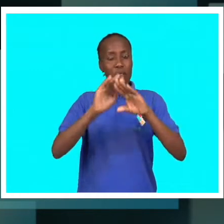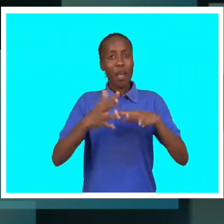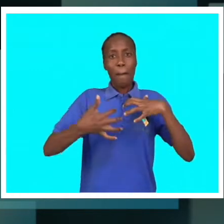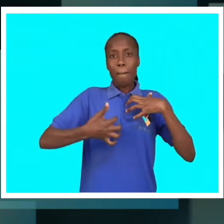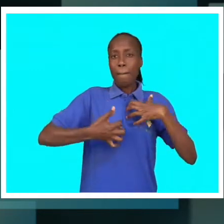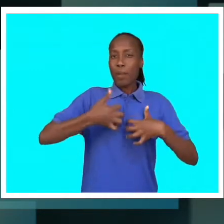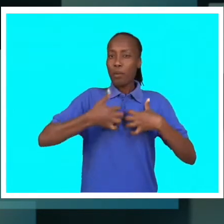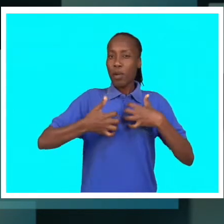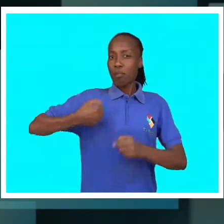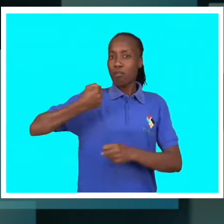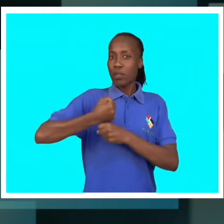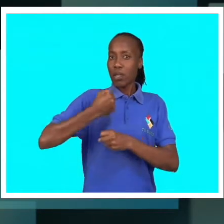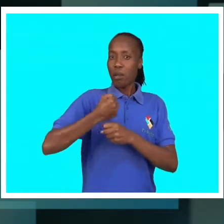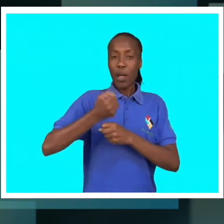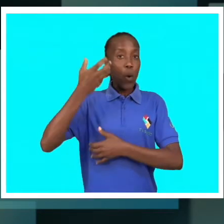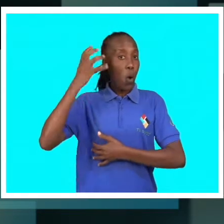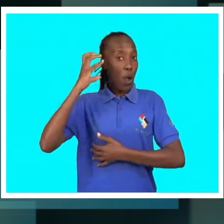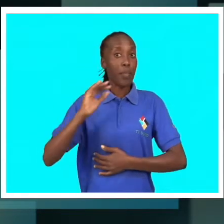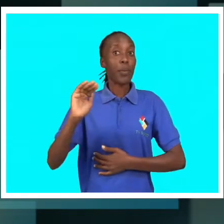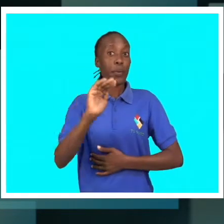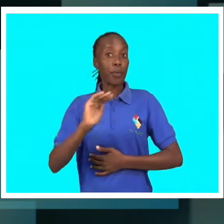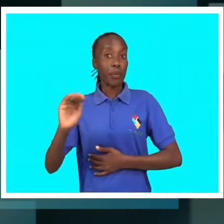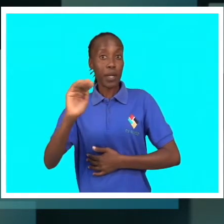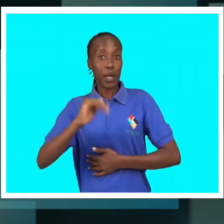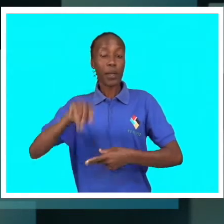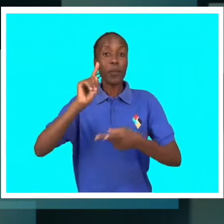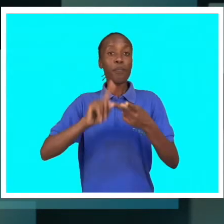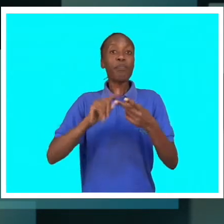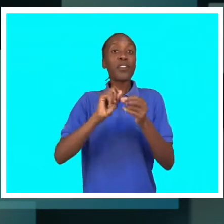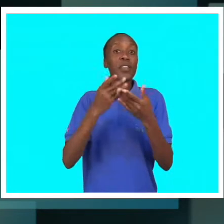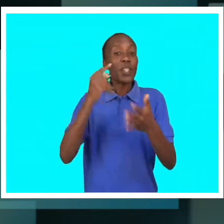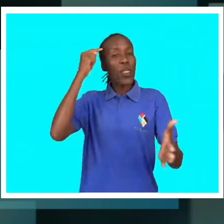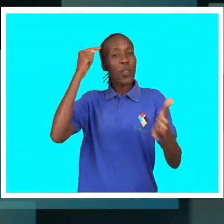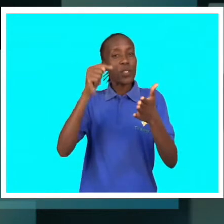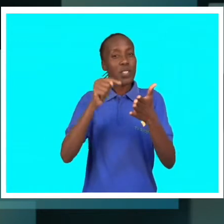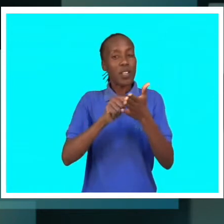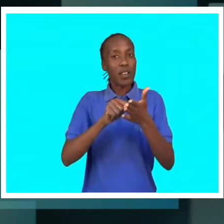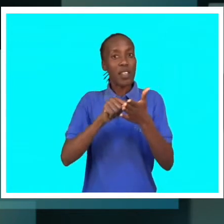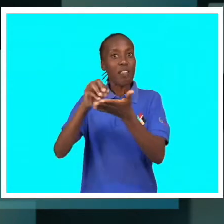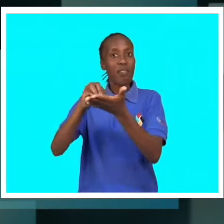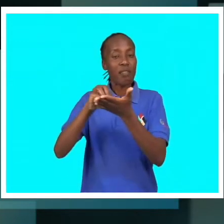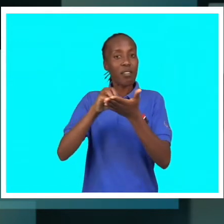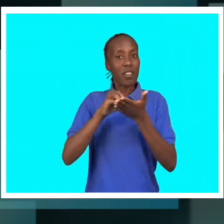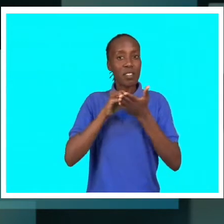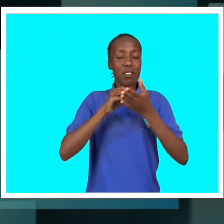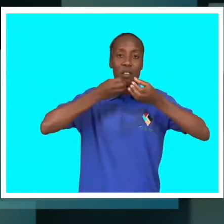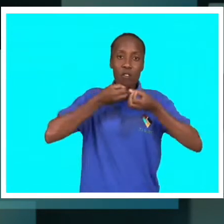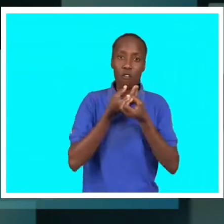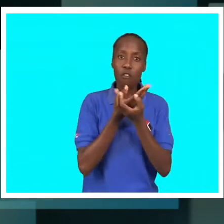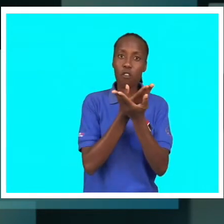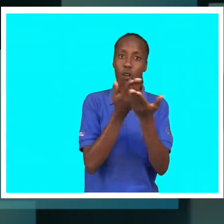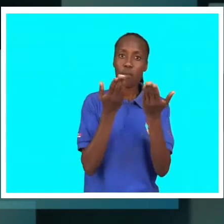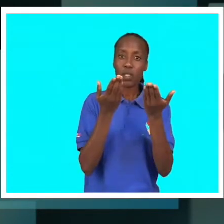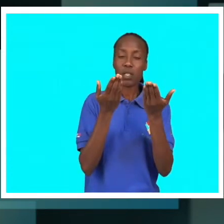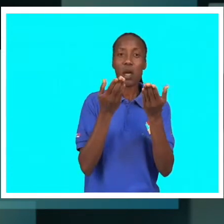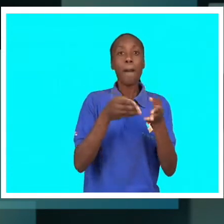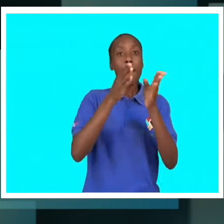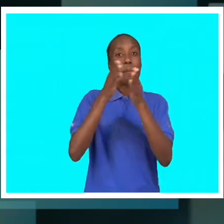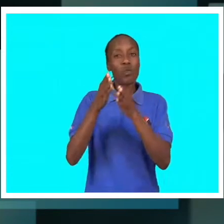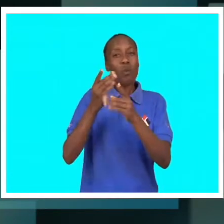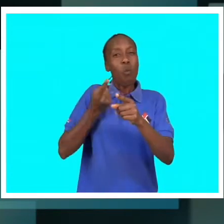preocupado com o trabalho com as rádios comunitárias, no sentido de levar e trazer informação